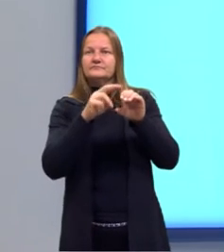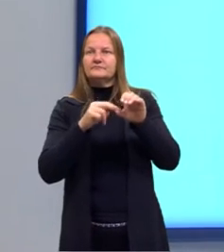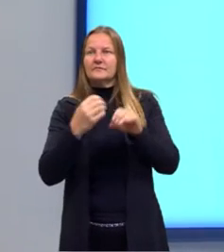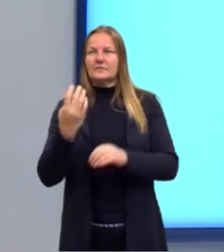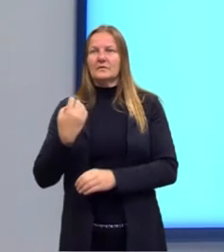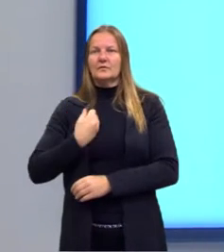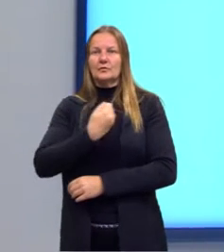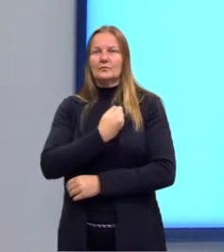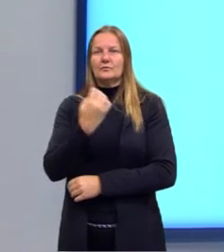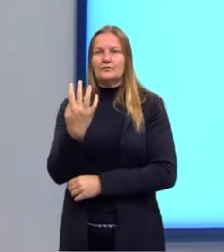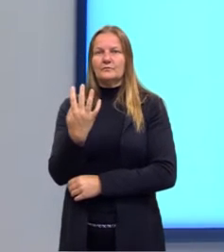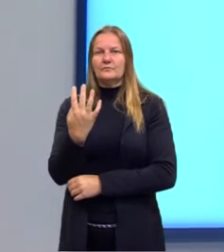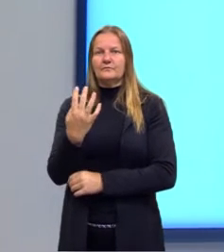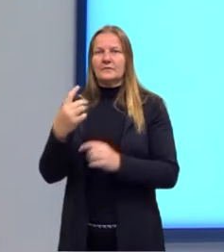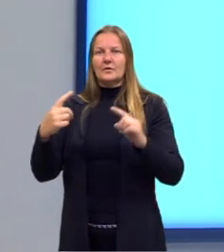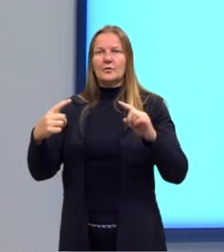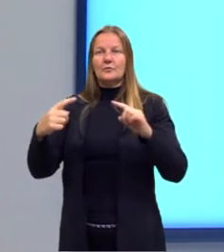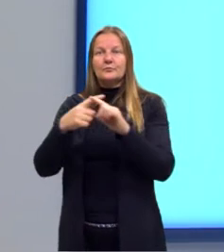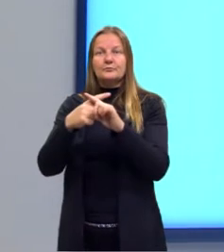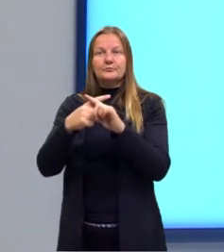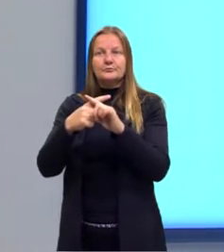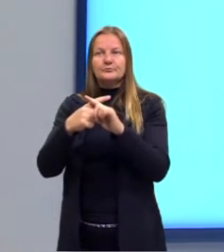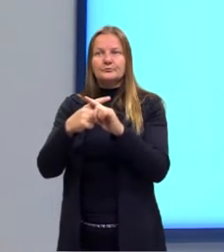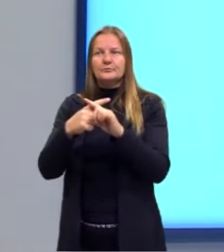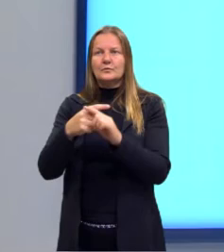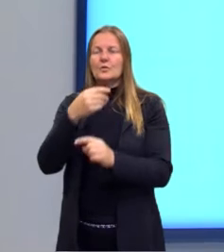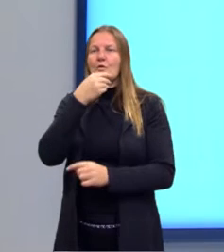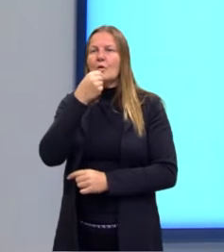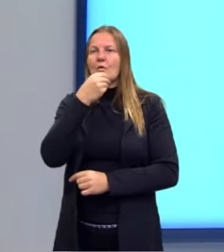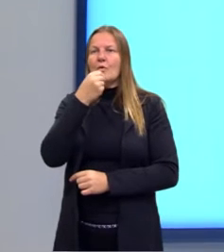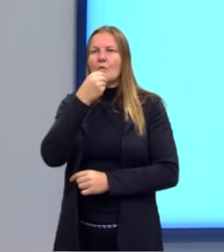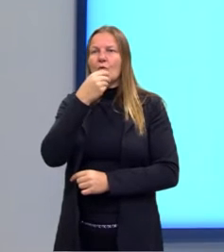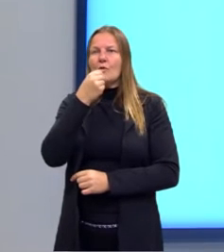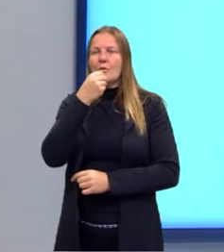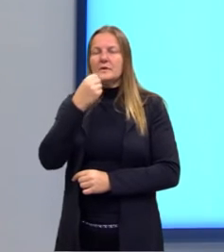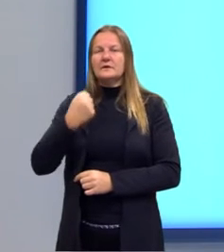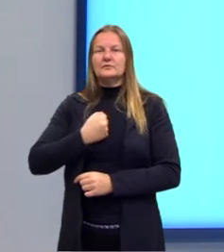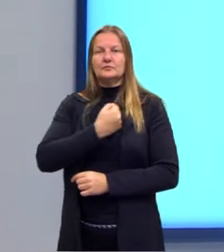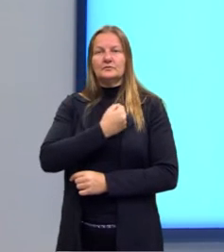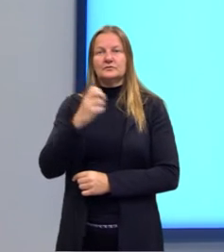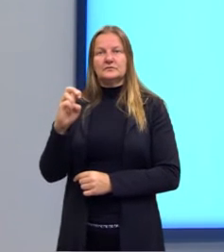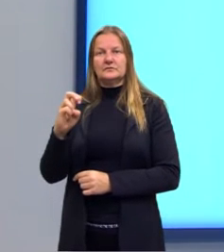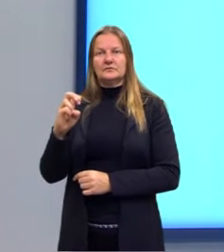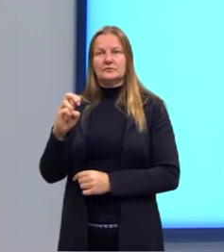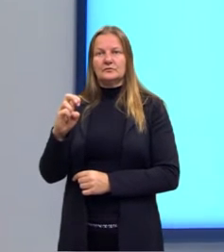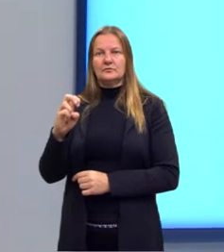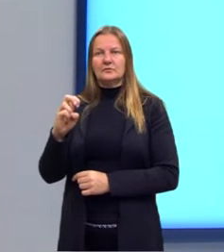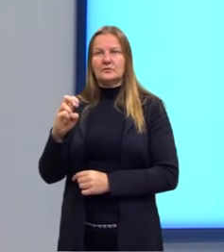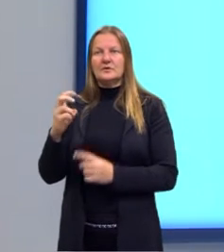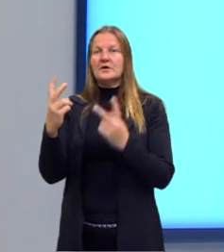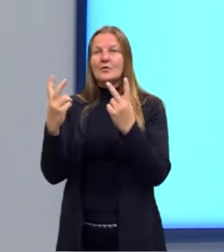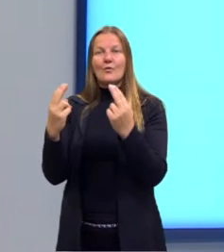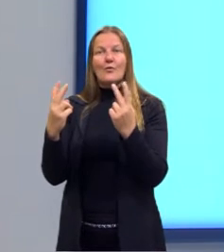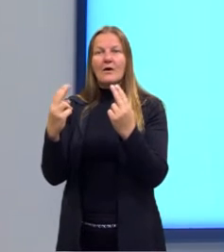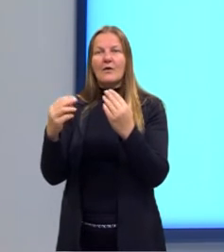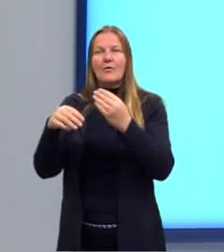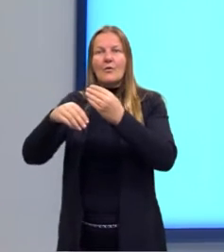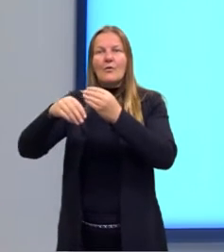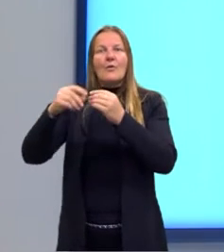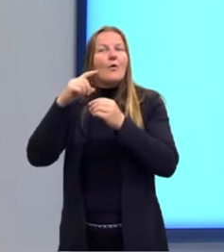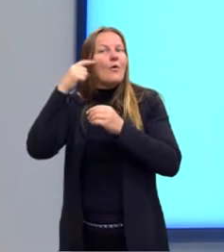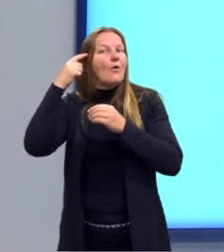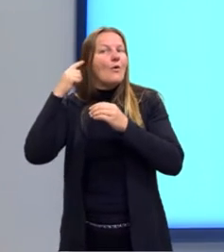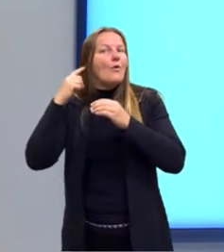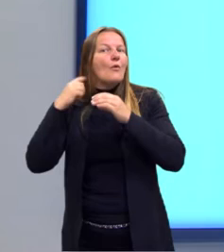4 cruzou com um homem representado pelo número 5 = ela igual um